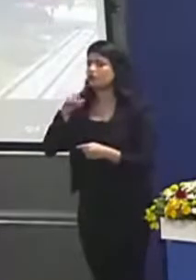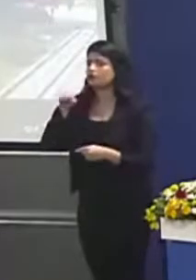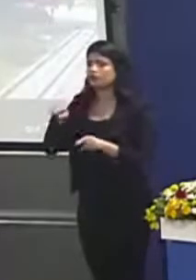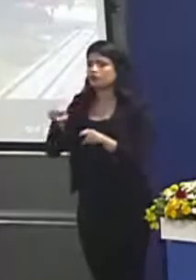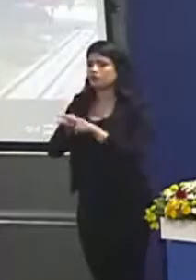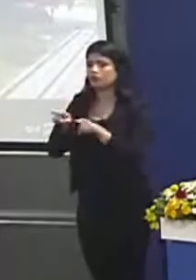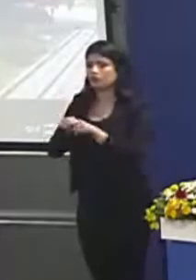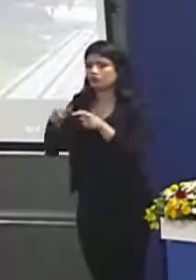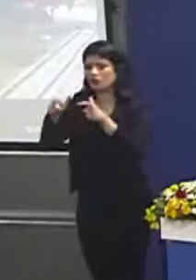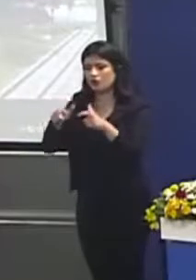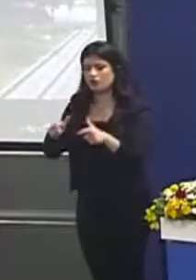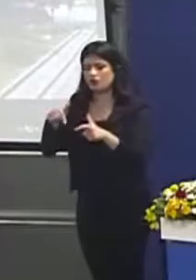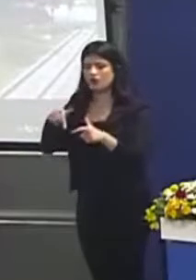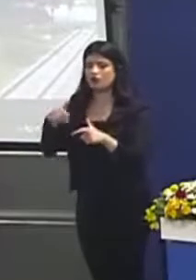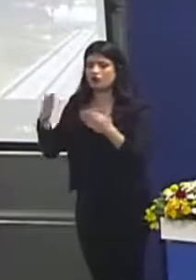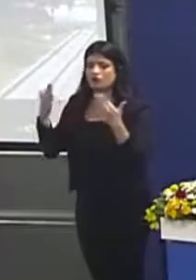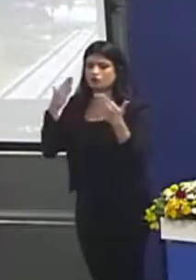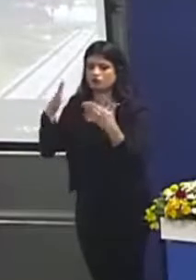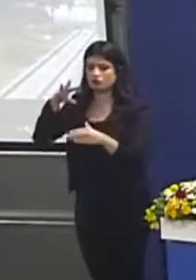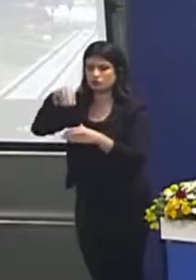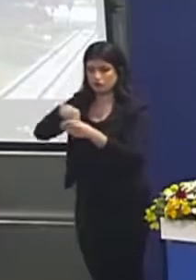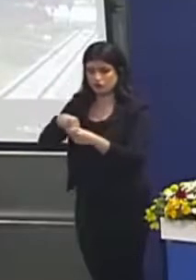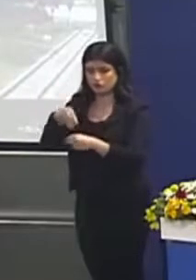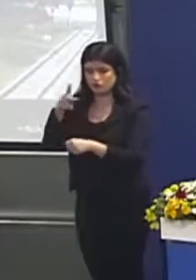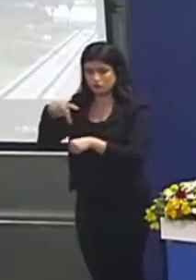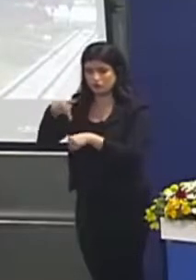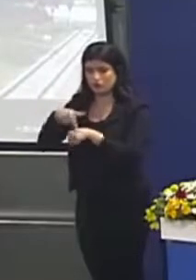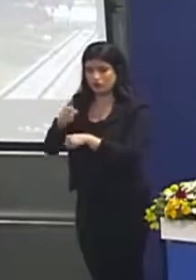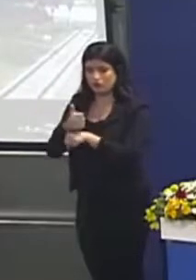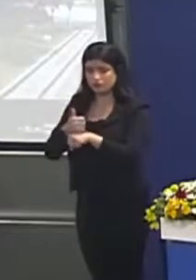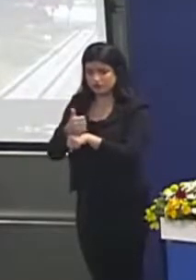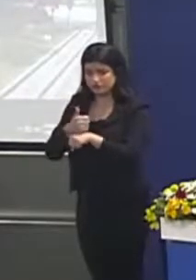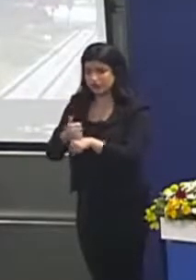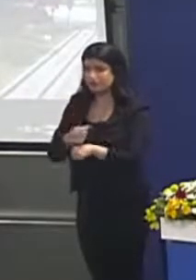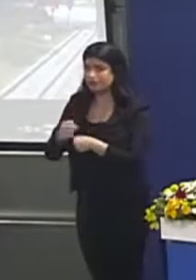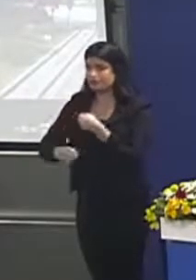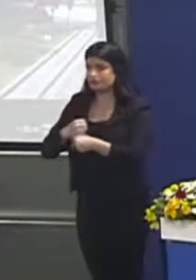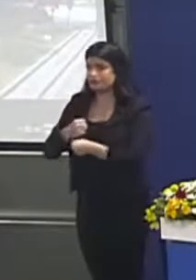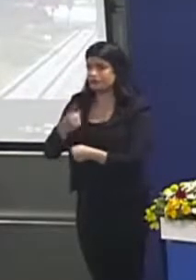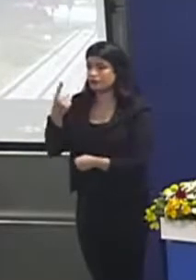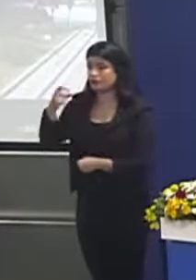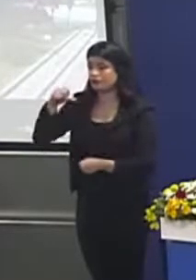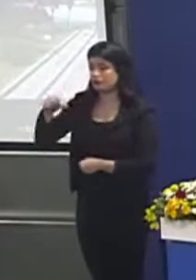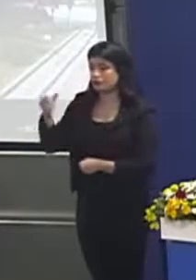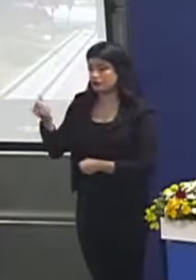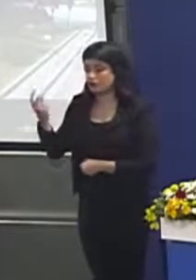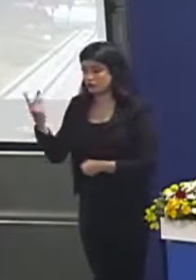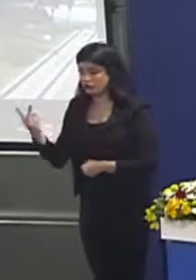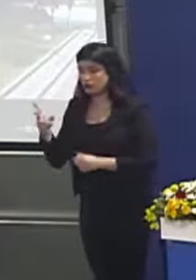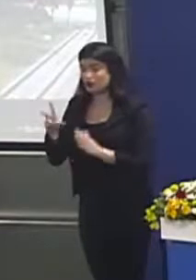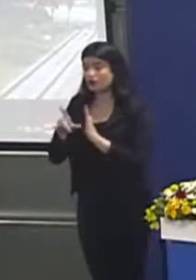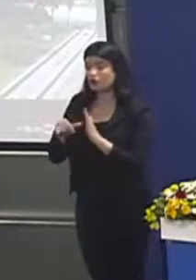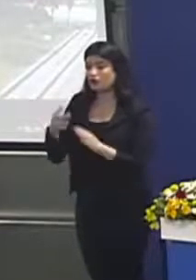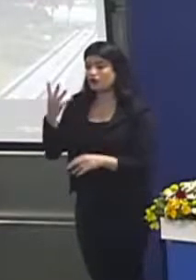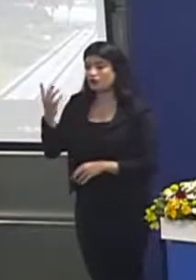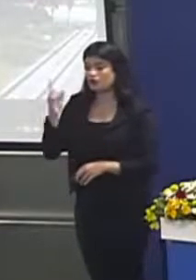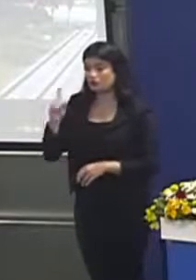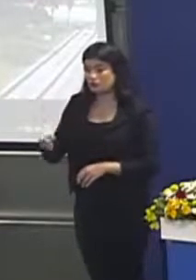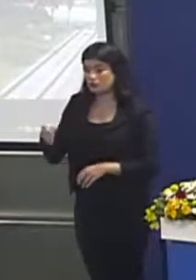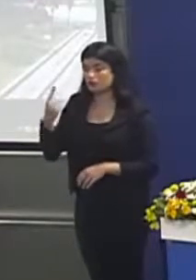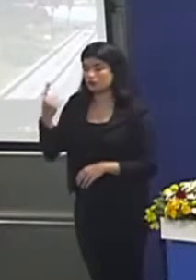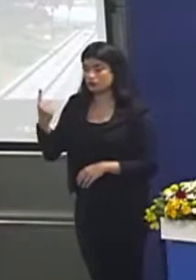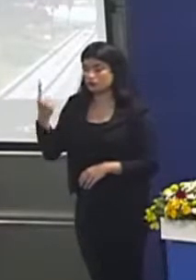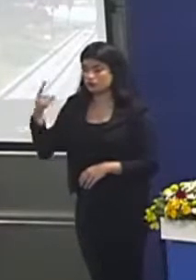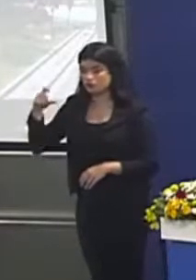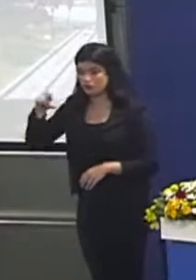estabelecimento legal da psicologia no país enquanto profissão. No ano de 1962, através da Lei